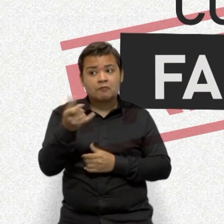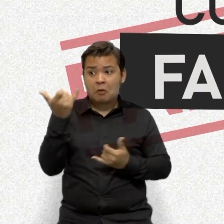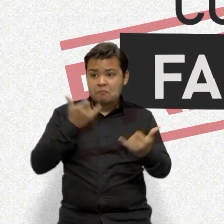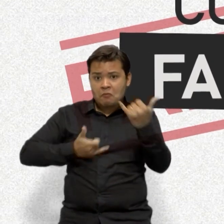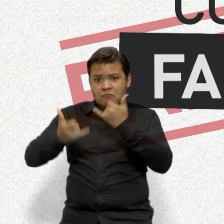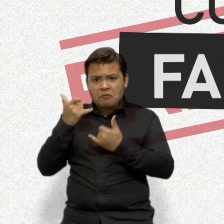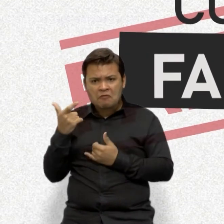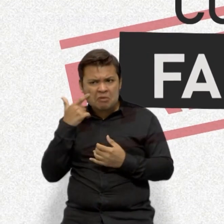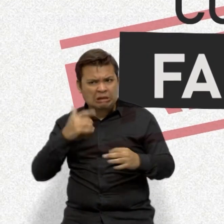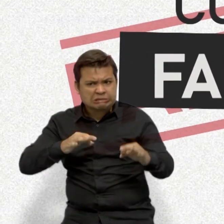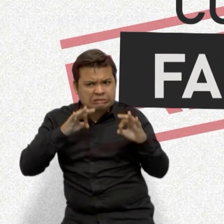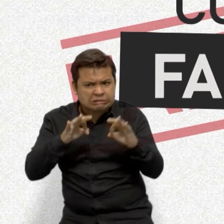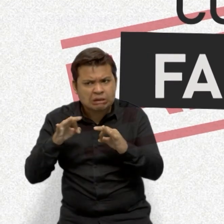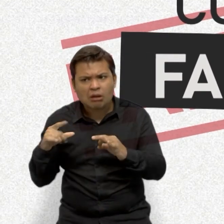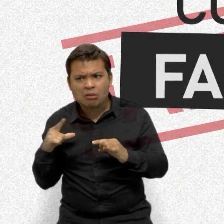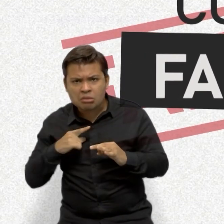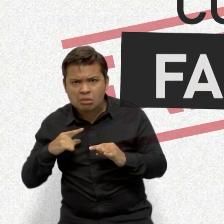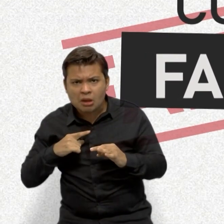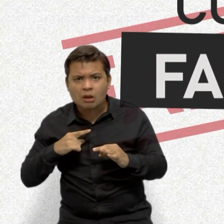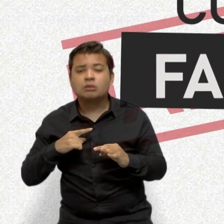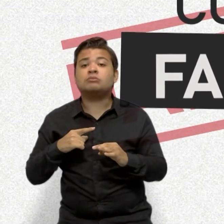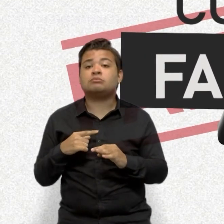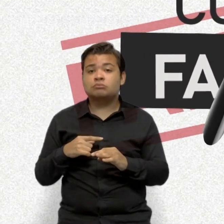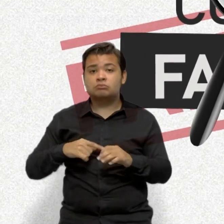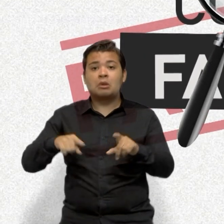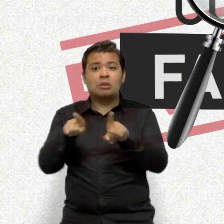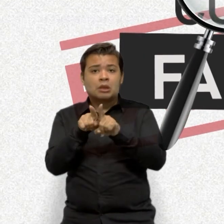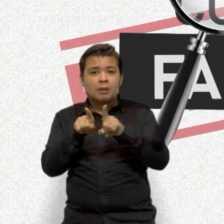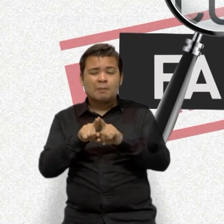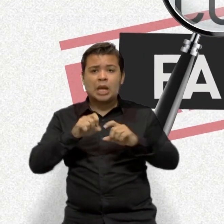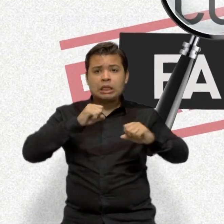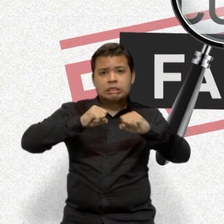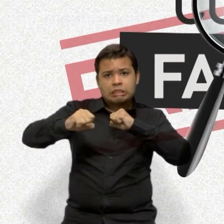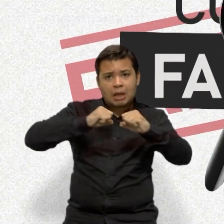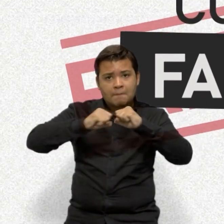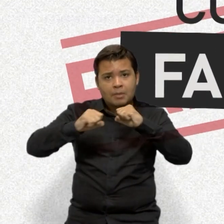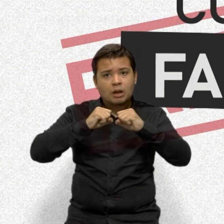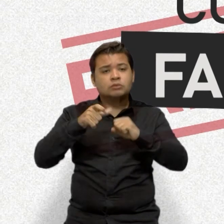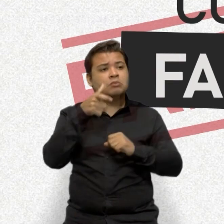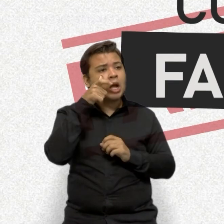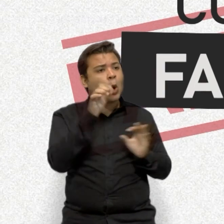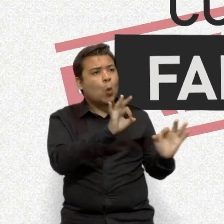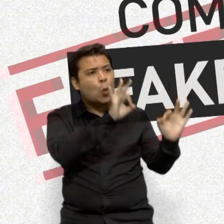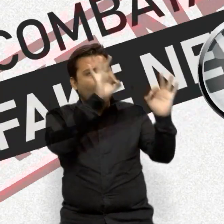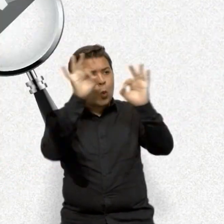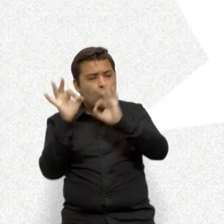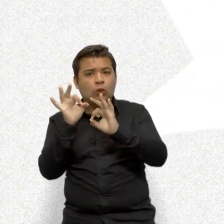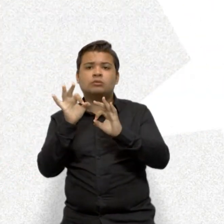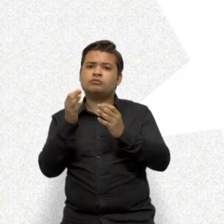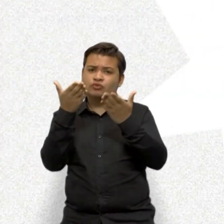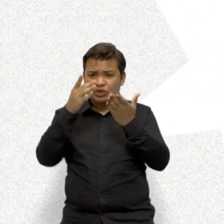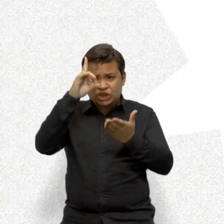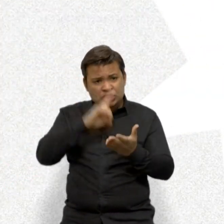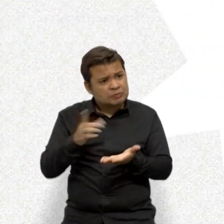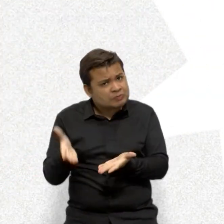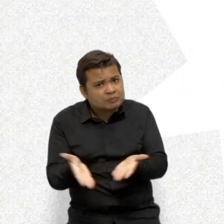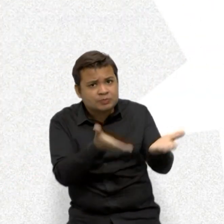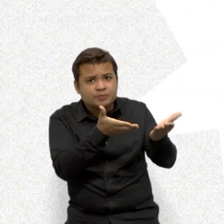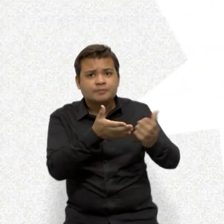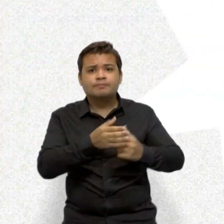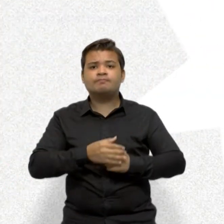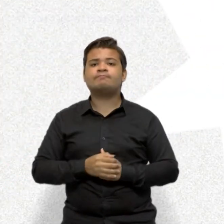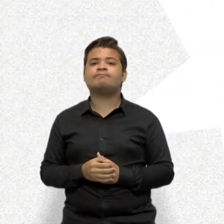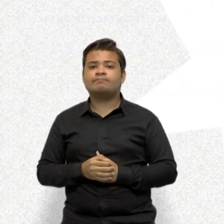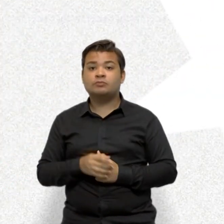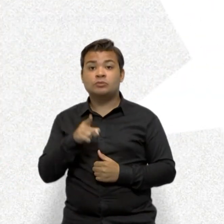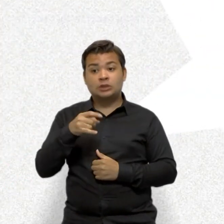em fontes confiáveis, assista aos debates dos candidatos e exerça sua cidadania. Se você tem 16